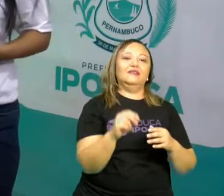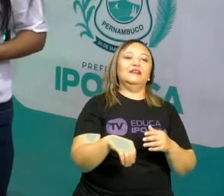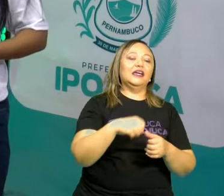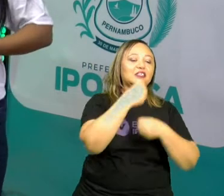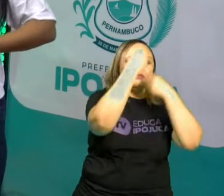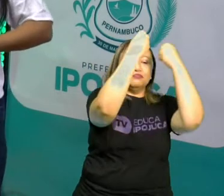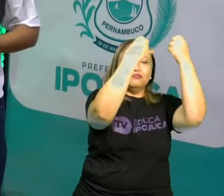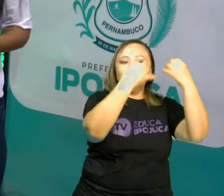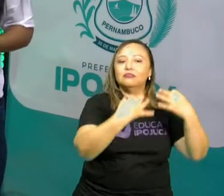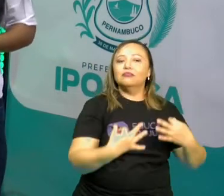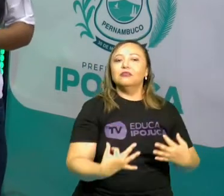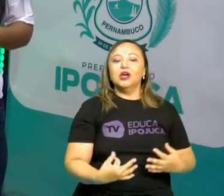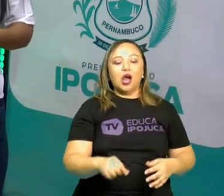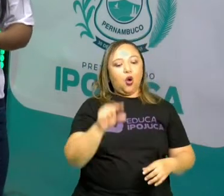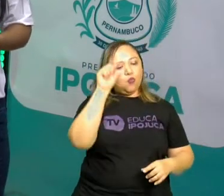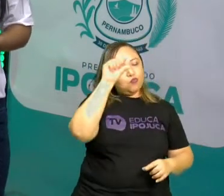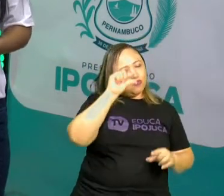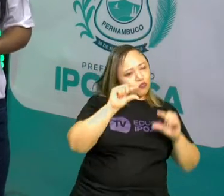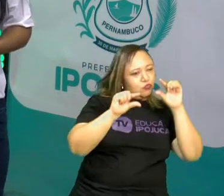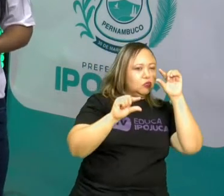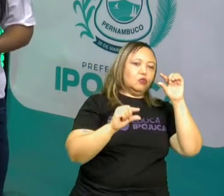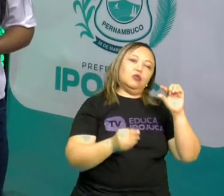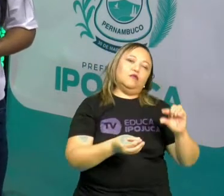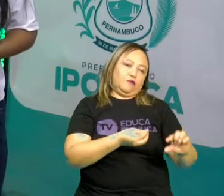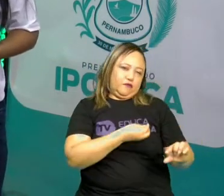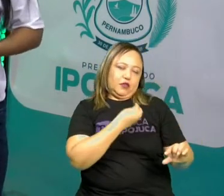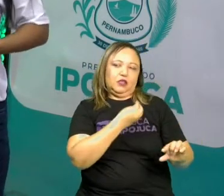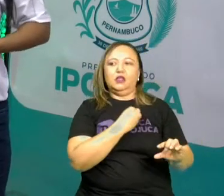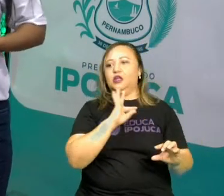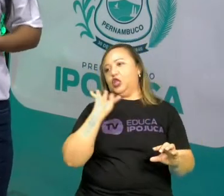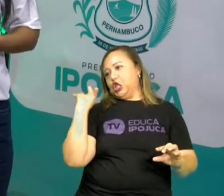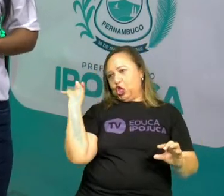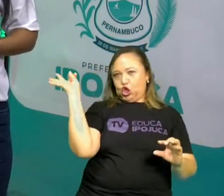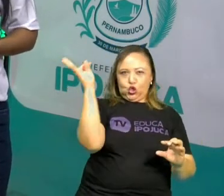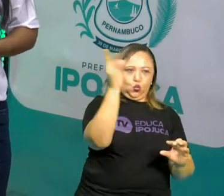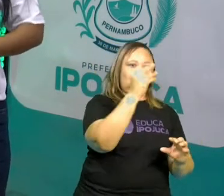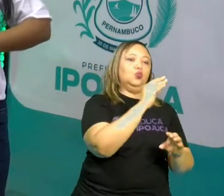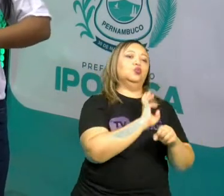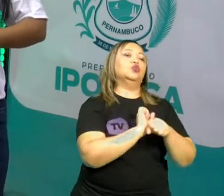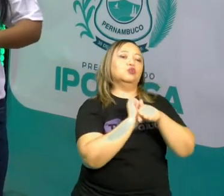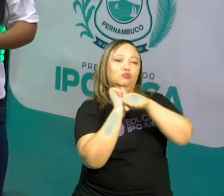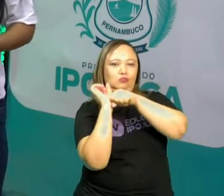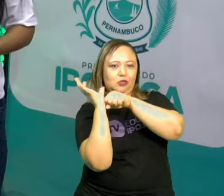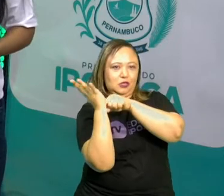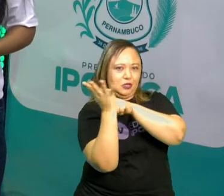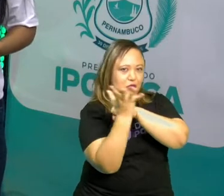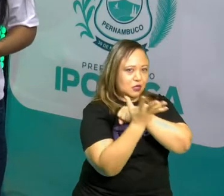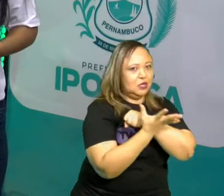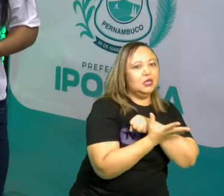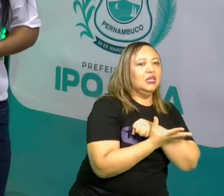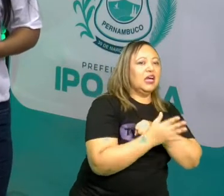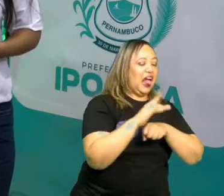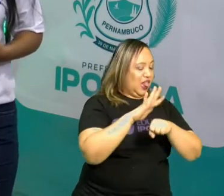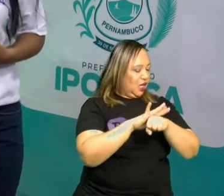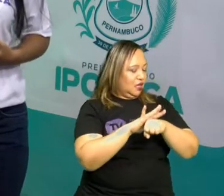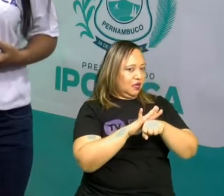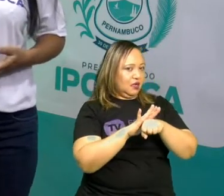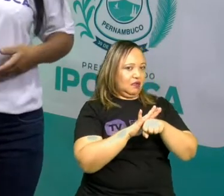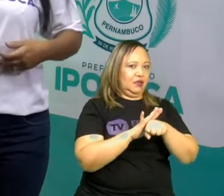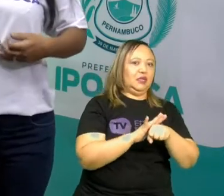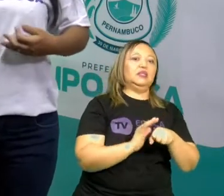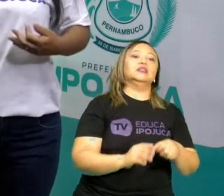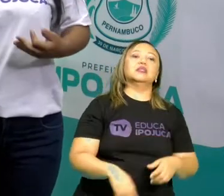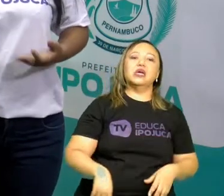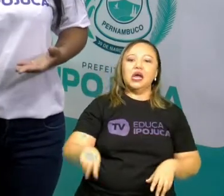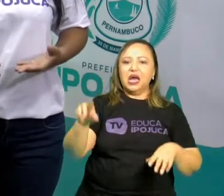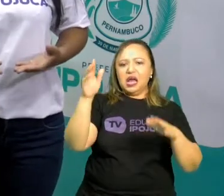do momento em que a gente está vivenciando com essa pandemia, como ficou, né, as nossas aulas, em